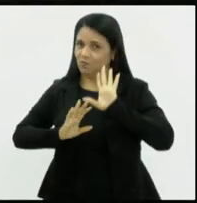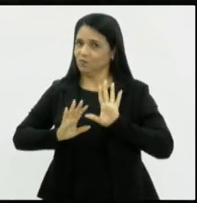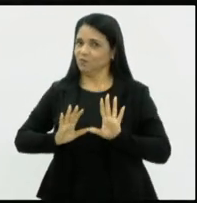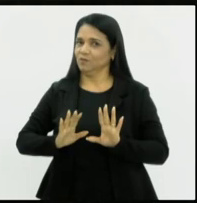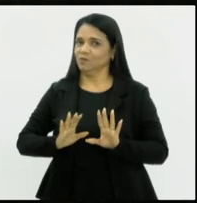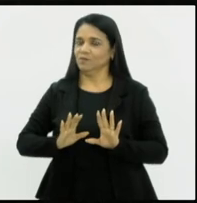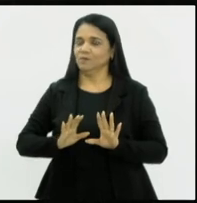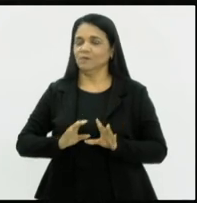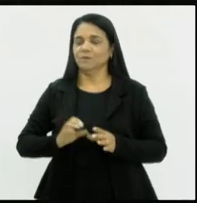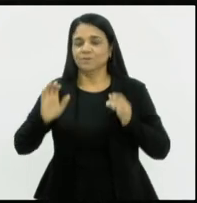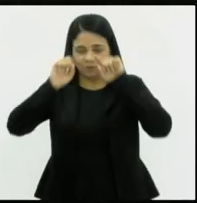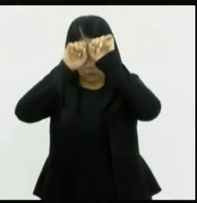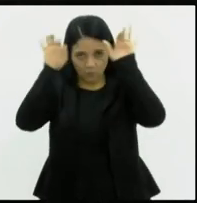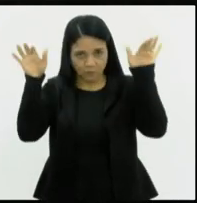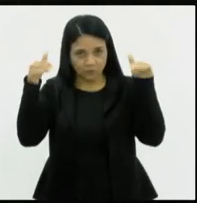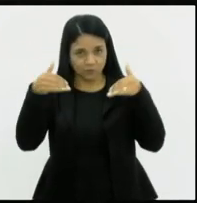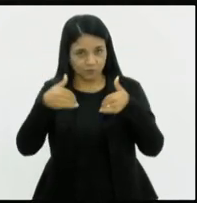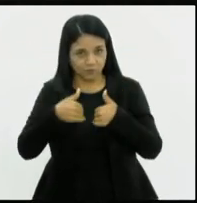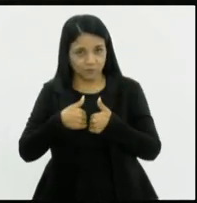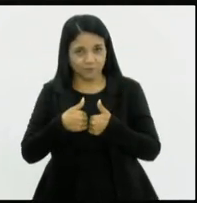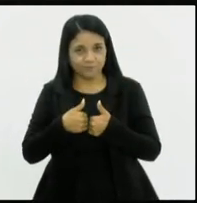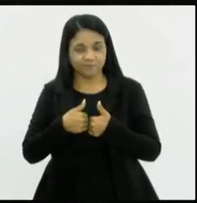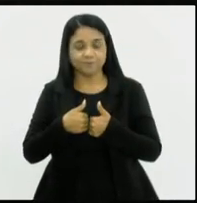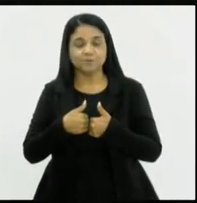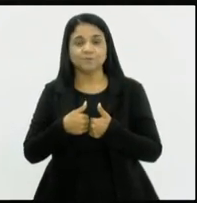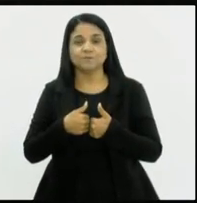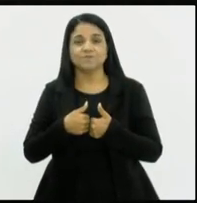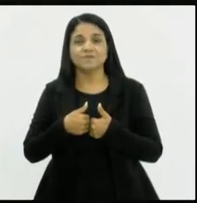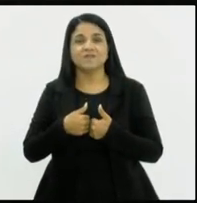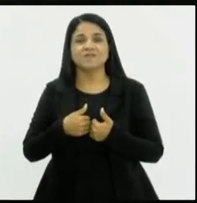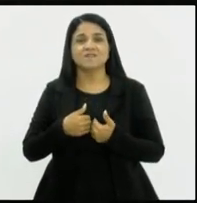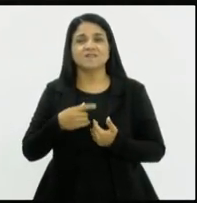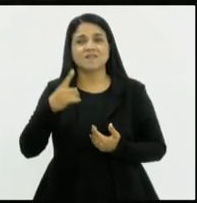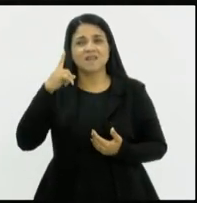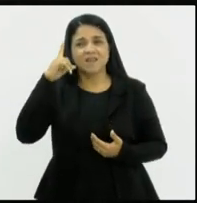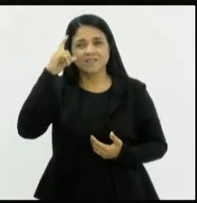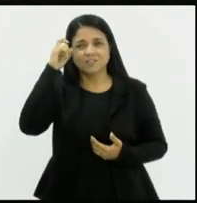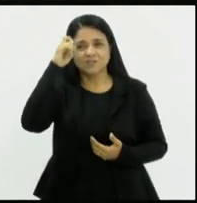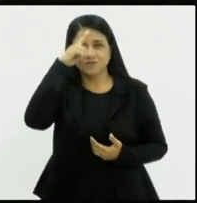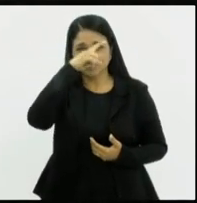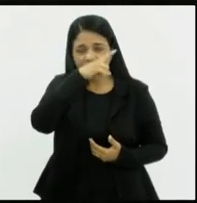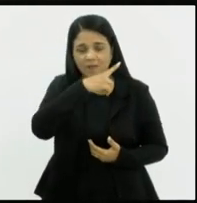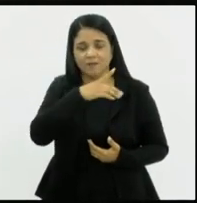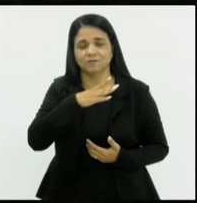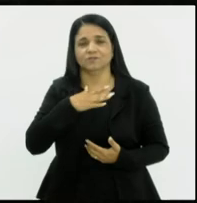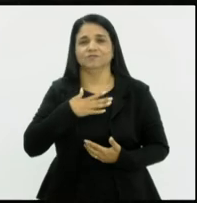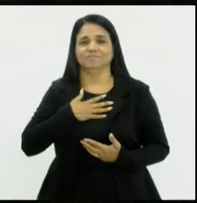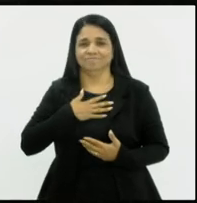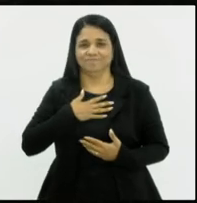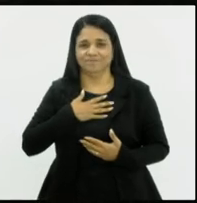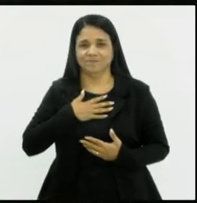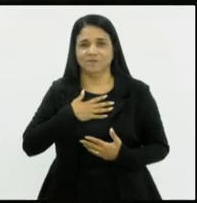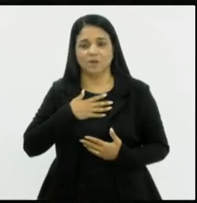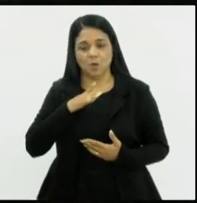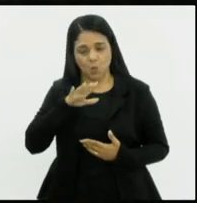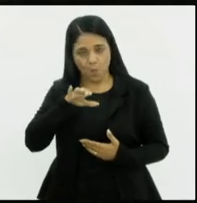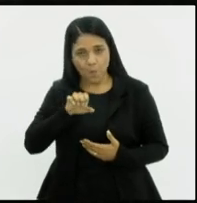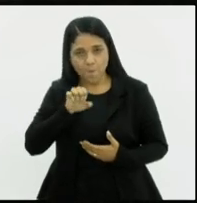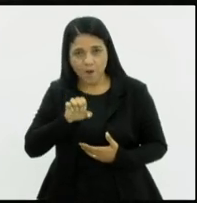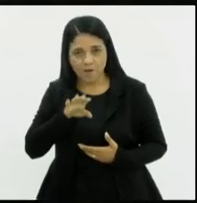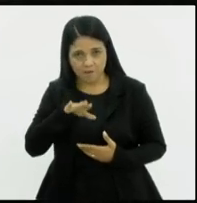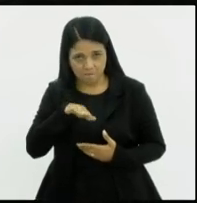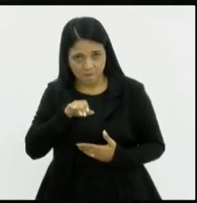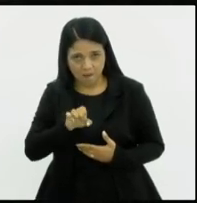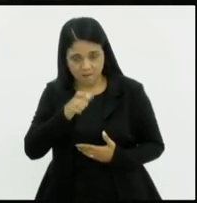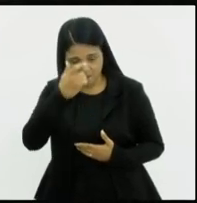do autismo. Então, estas são as dificuldades que eu me refiro de uma mãe atípica. Gostaria de